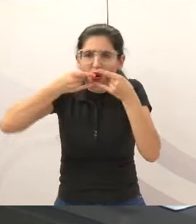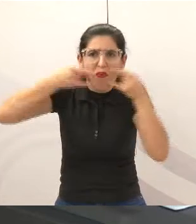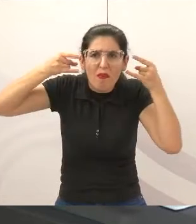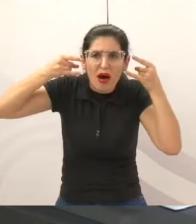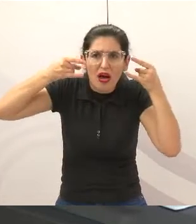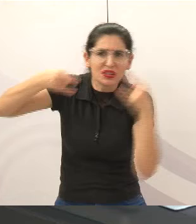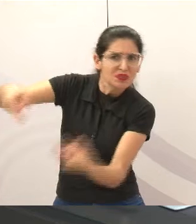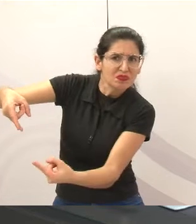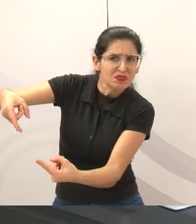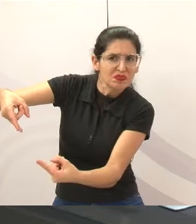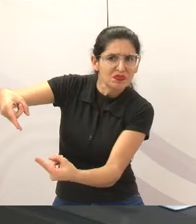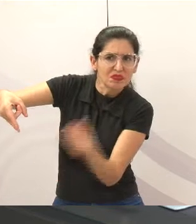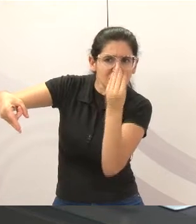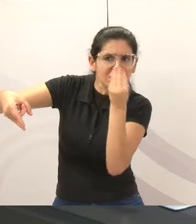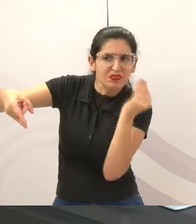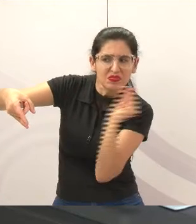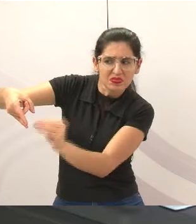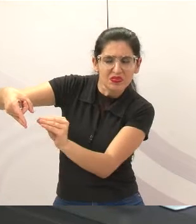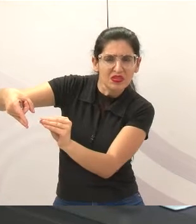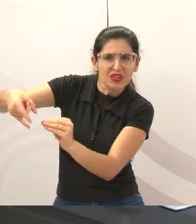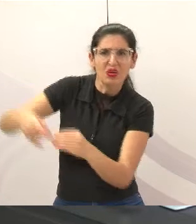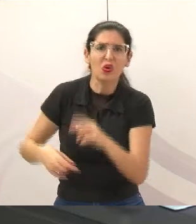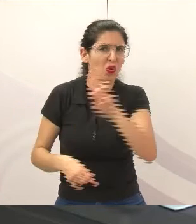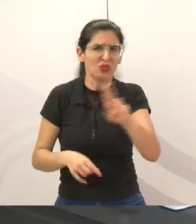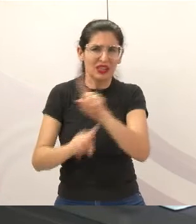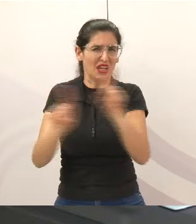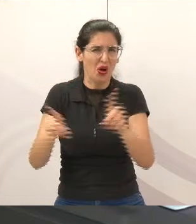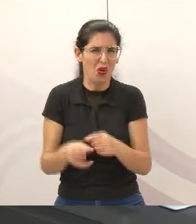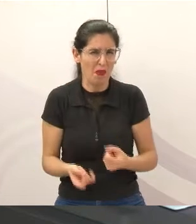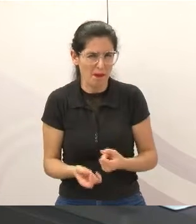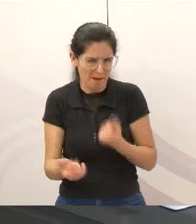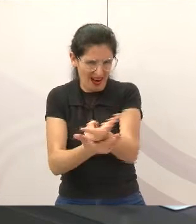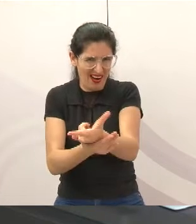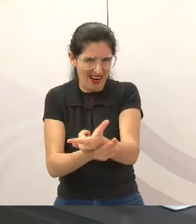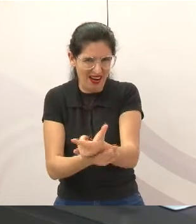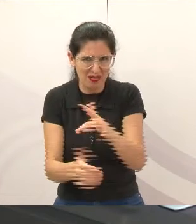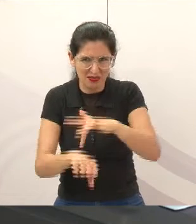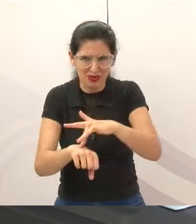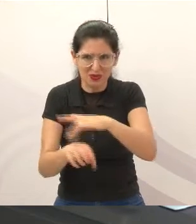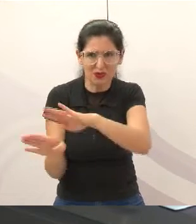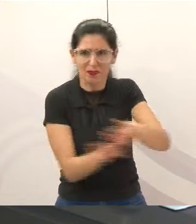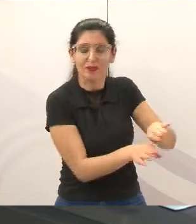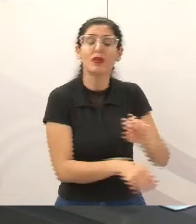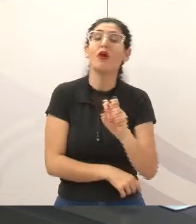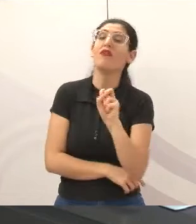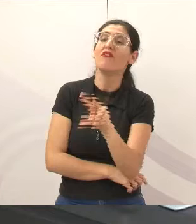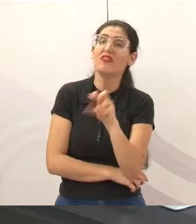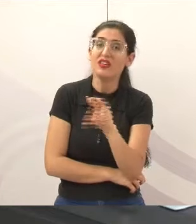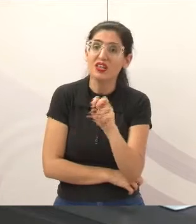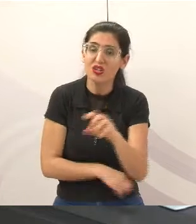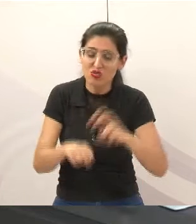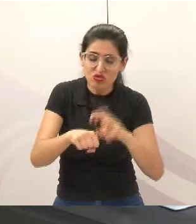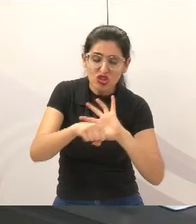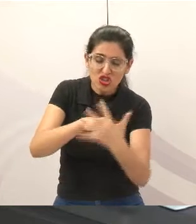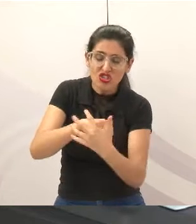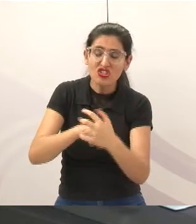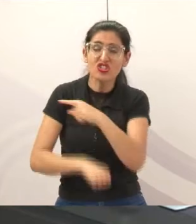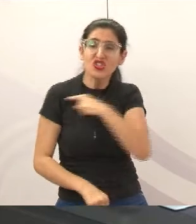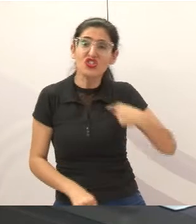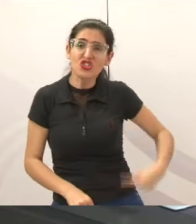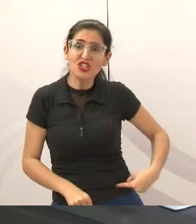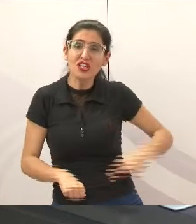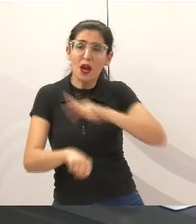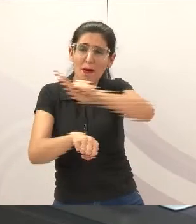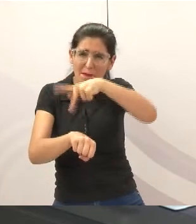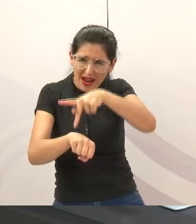é o quê? Esse vírus, certo? Ele foi fabricado pela China ou não? Eis a questão.